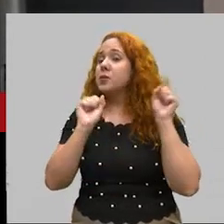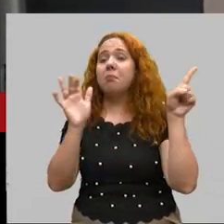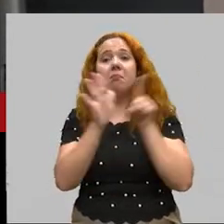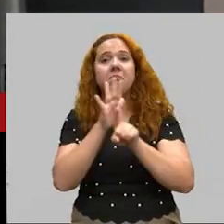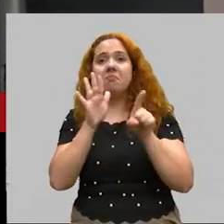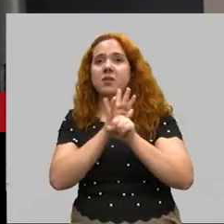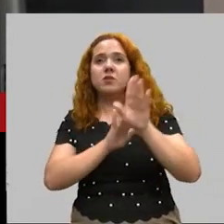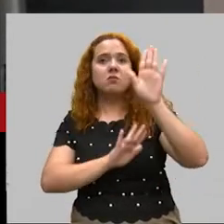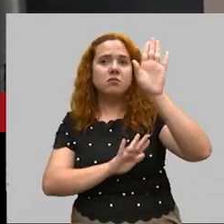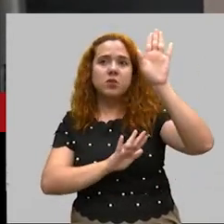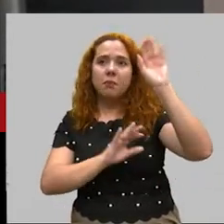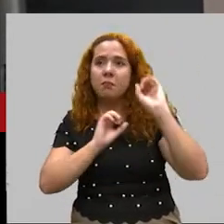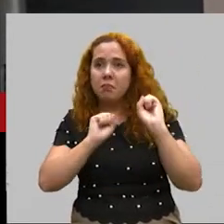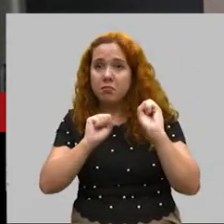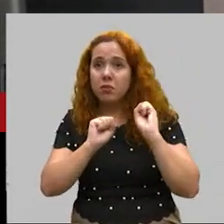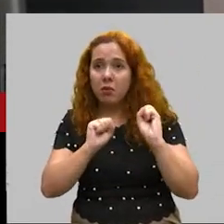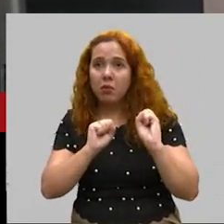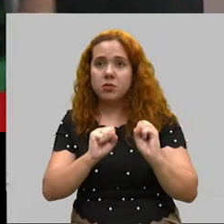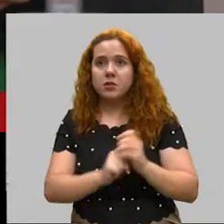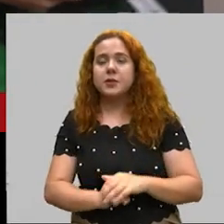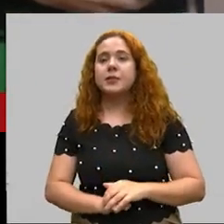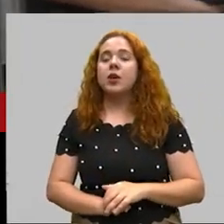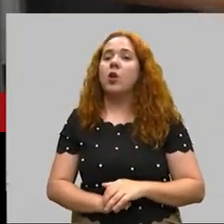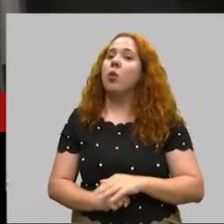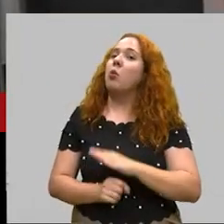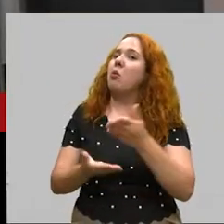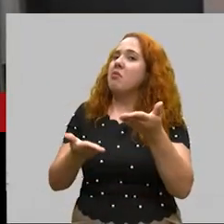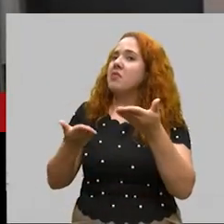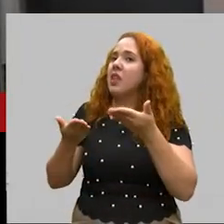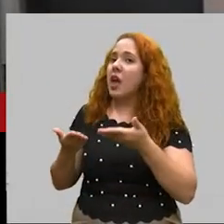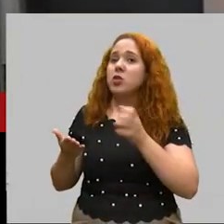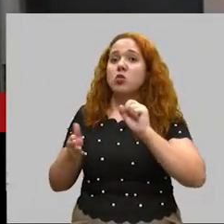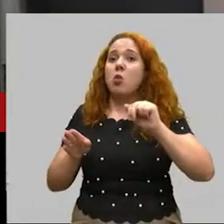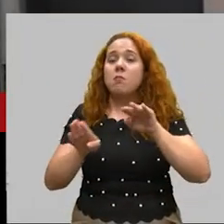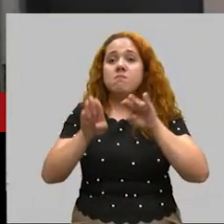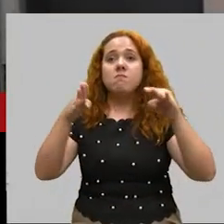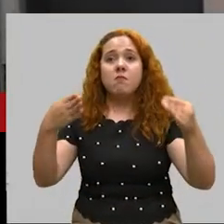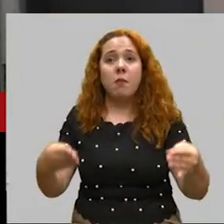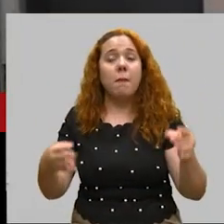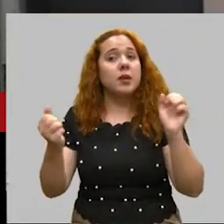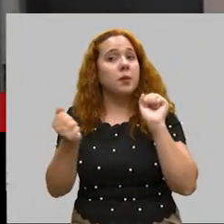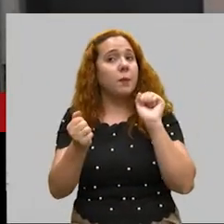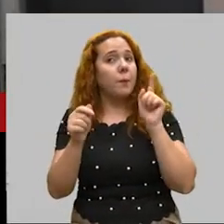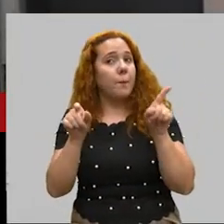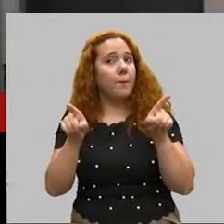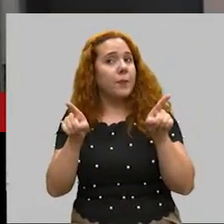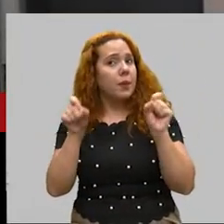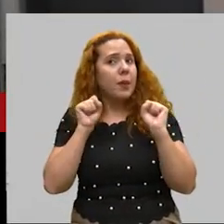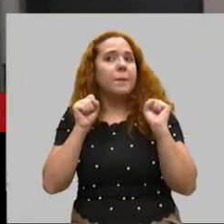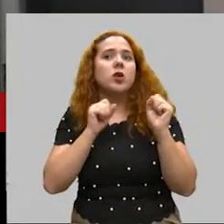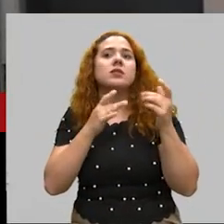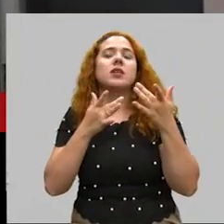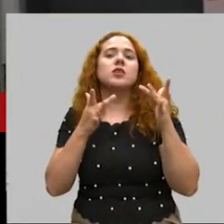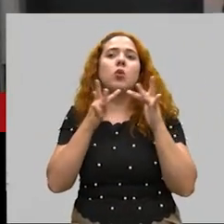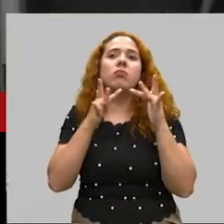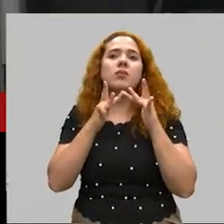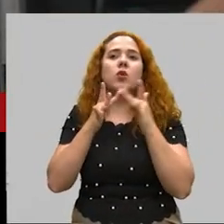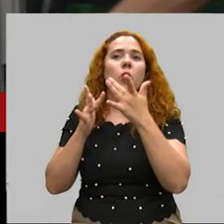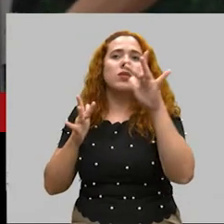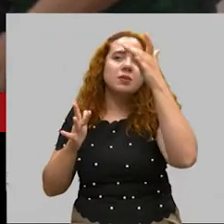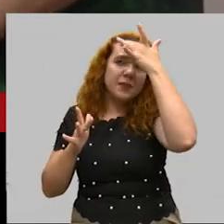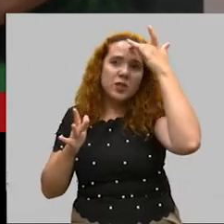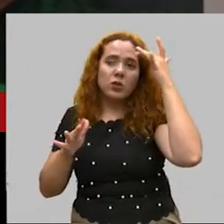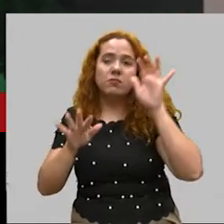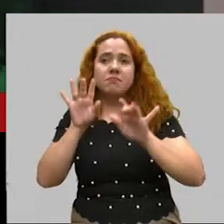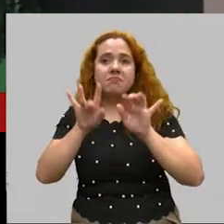aos parlamentares ou convidados além de interagir com outros participantes no bate-papo pode enviar a mensagem